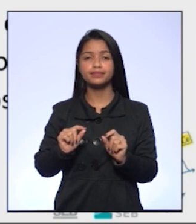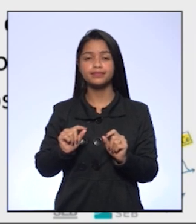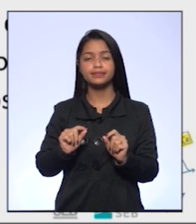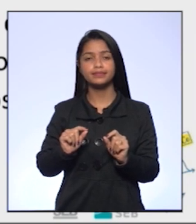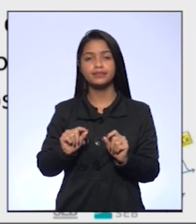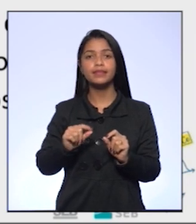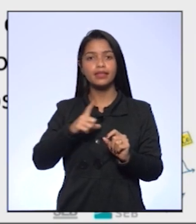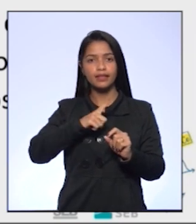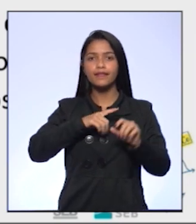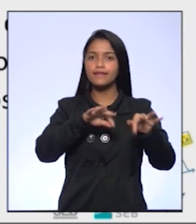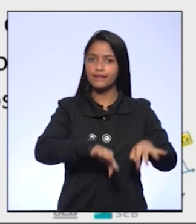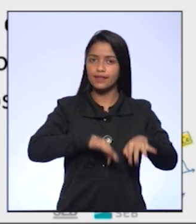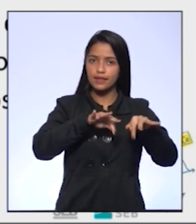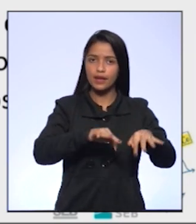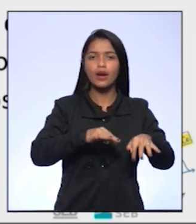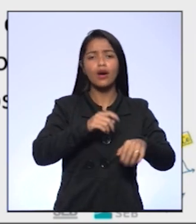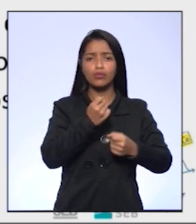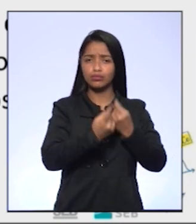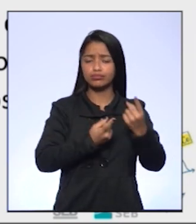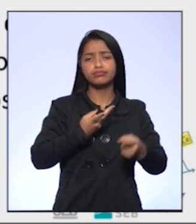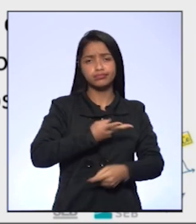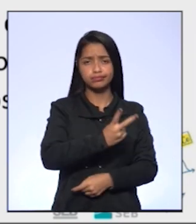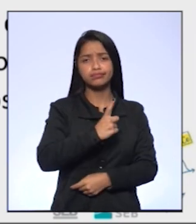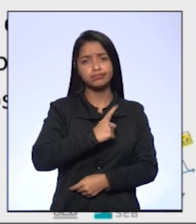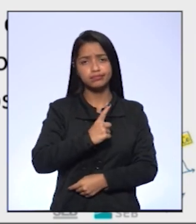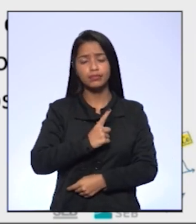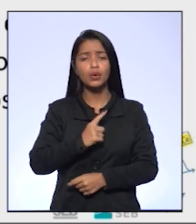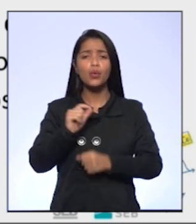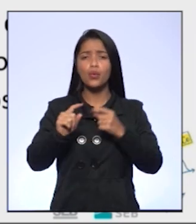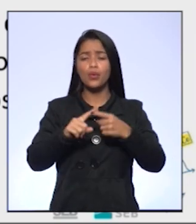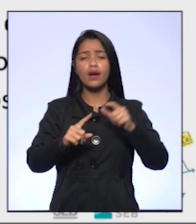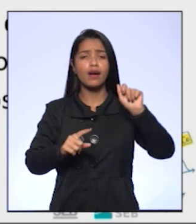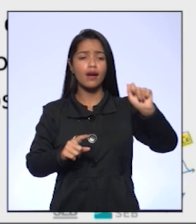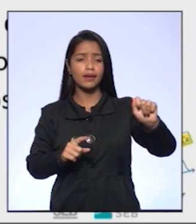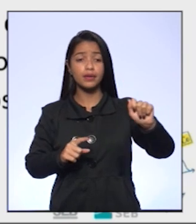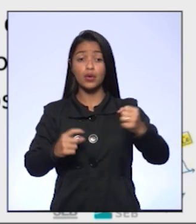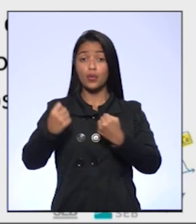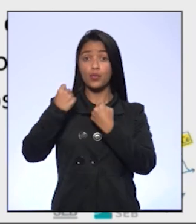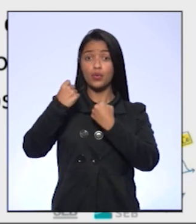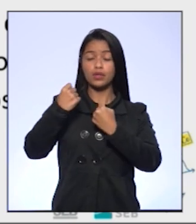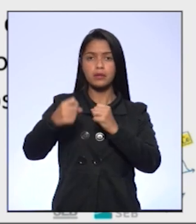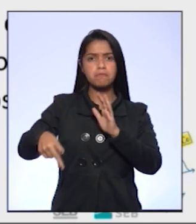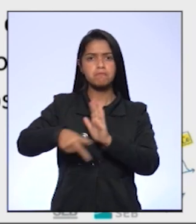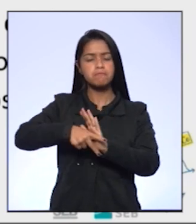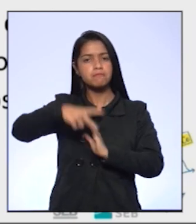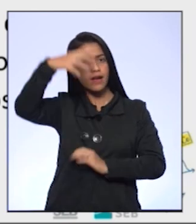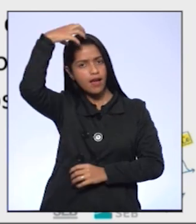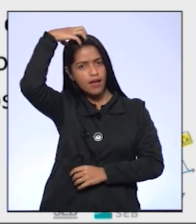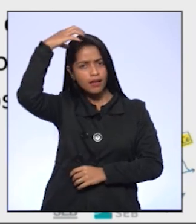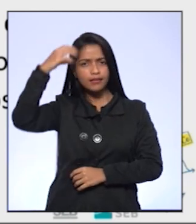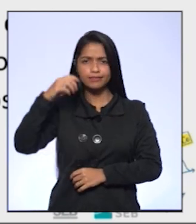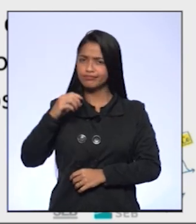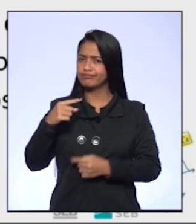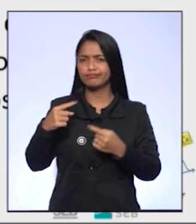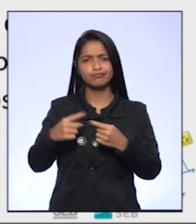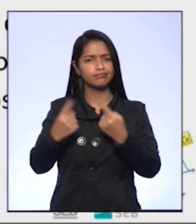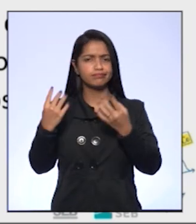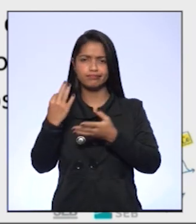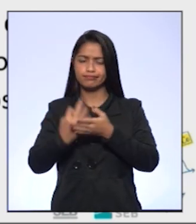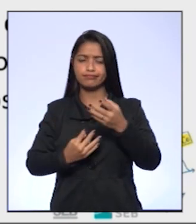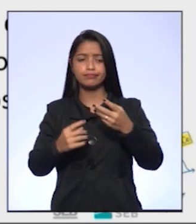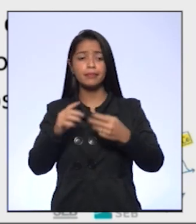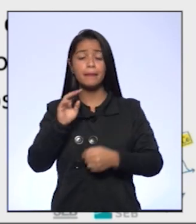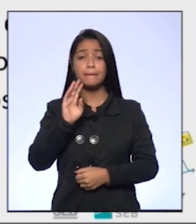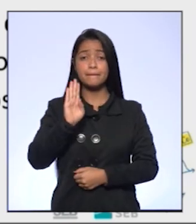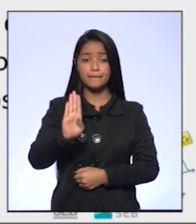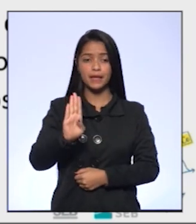questões feudais. Gente, emancipação do poder hegemônico da realeza. O texto não fala disso. Aceitação das práticas